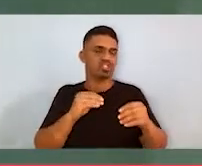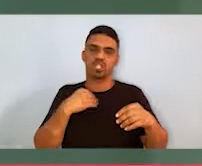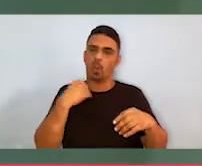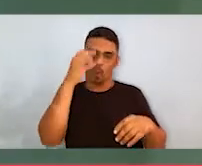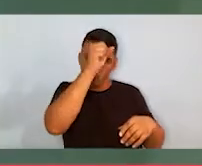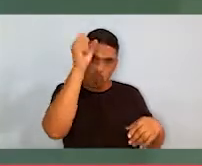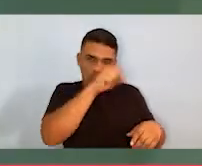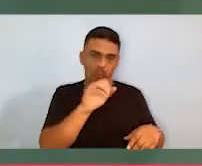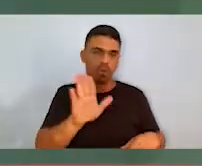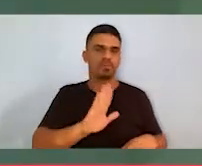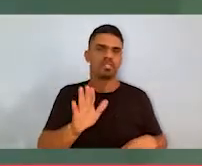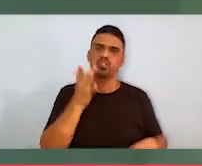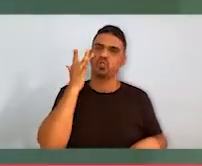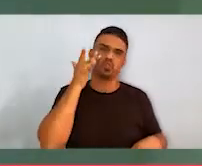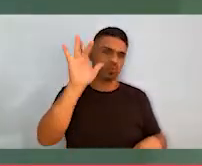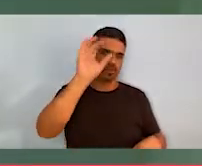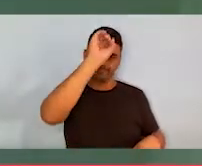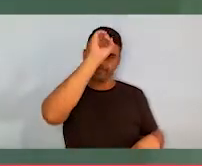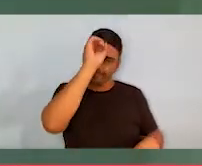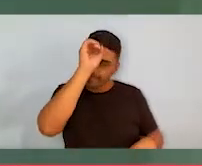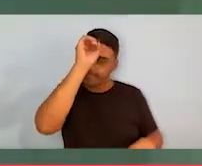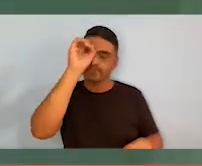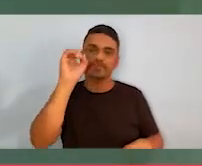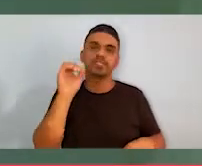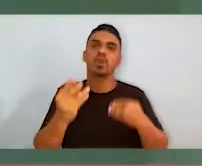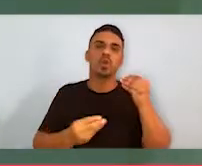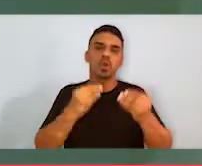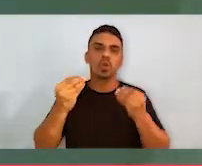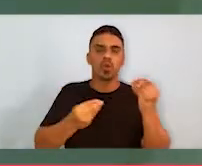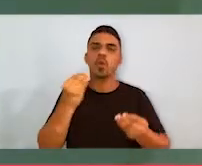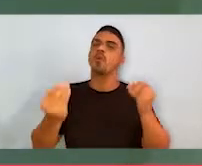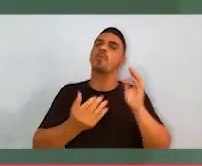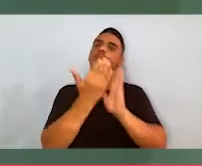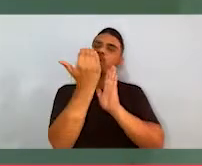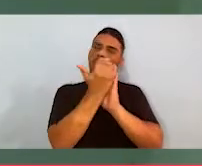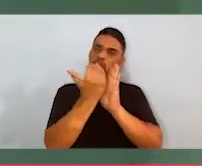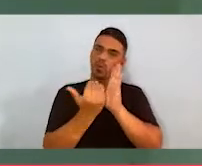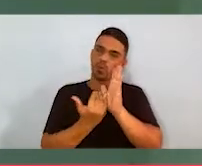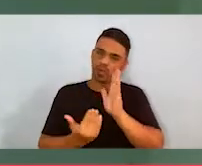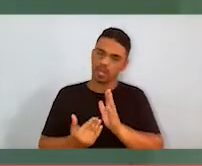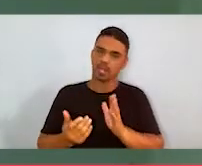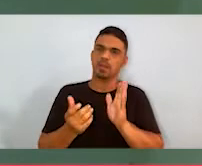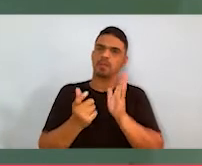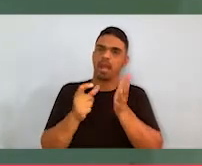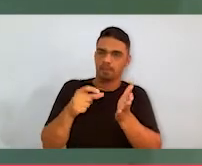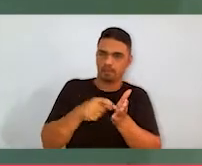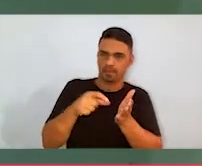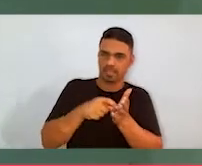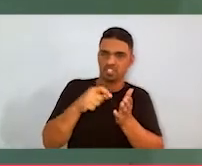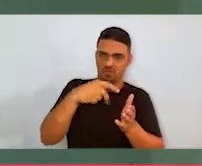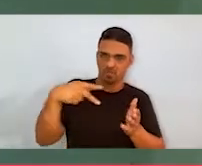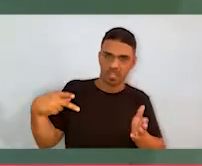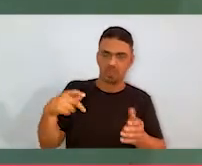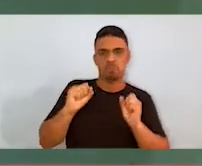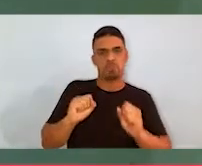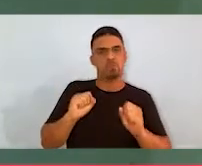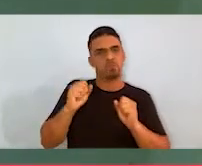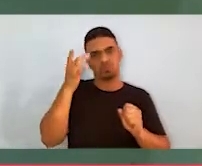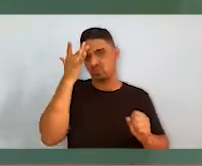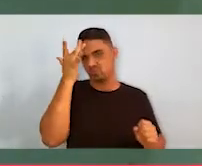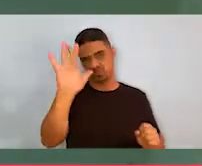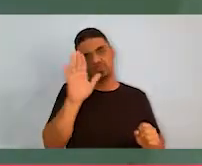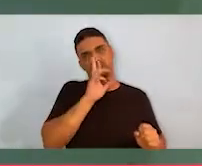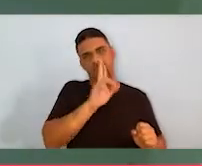Isso já é uma coisa mais. Eu não sei até que ponto esse programa lida com semi-transparência. Eu vi aqui a